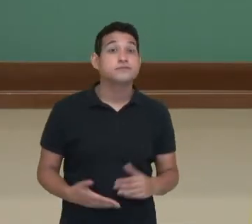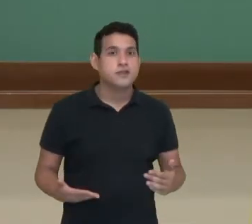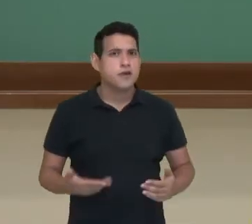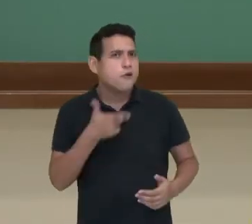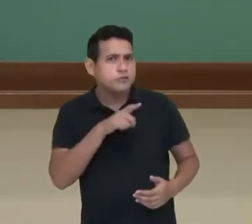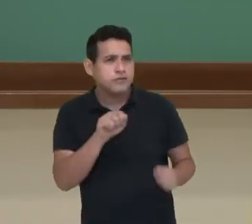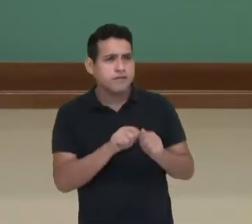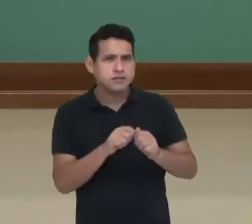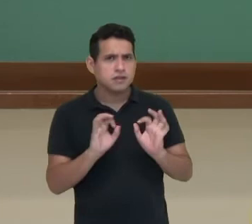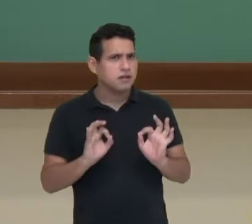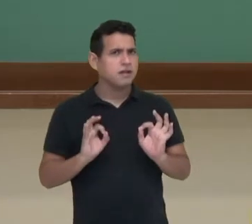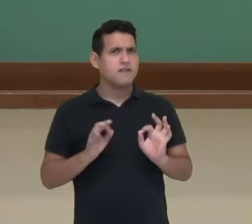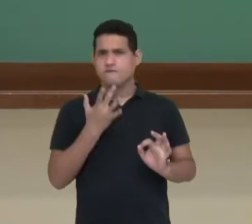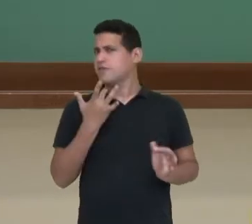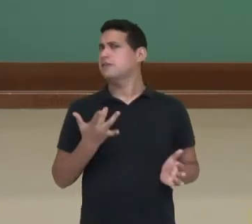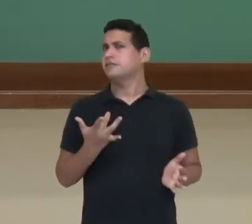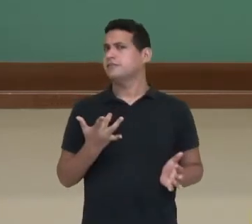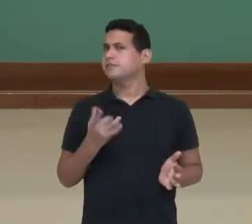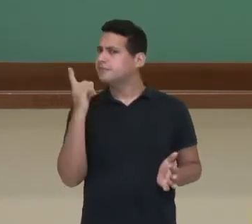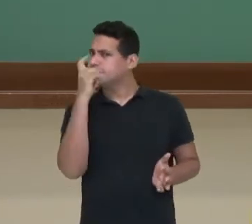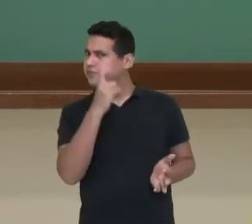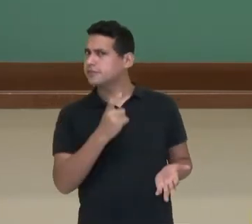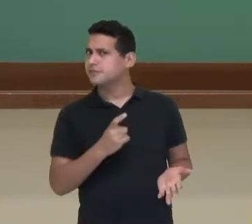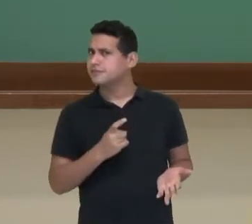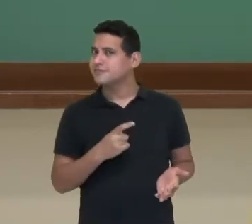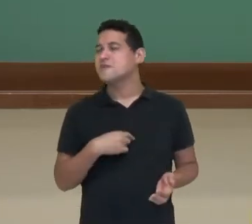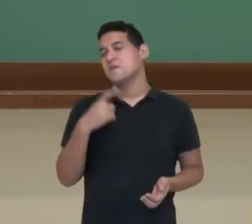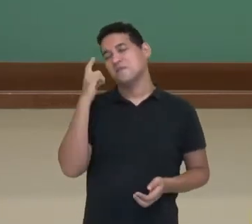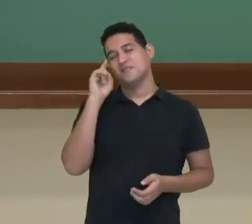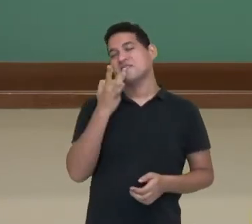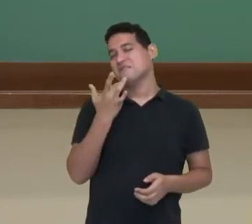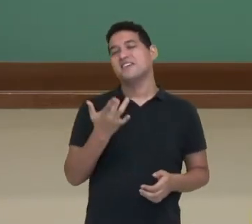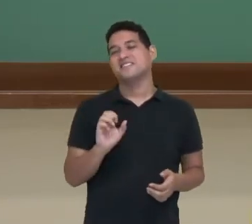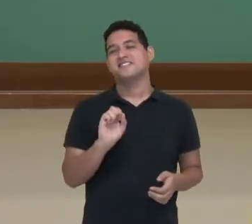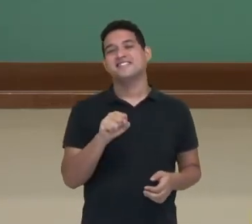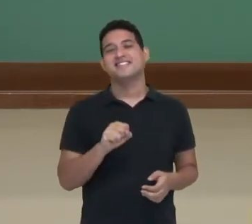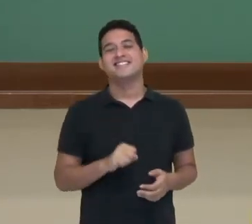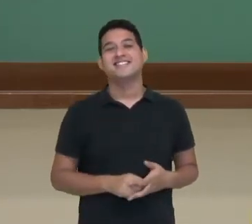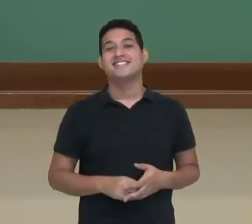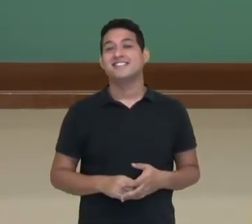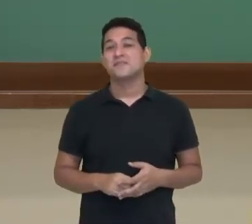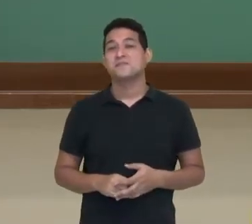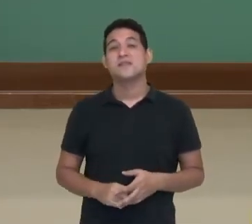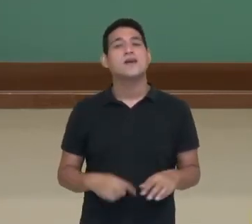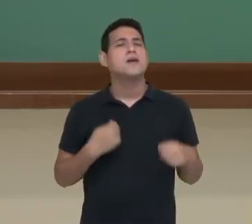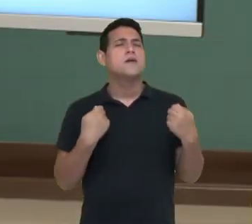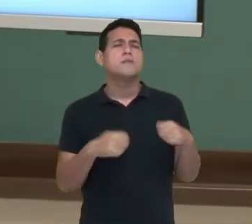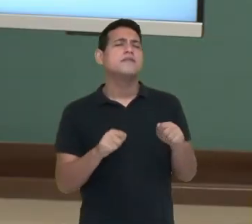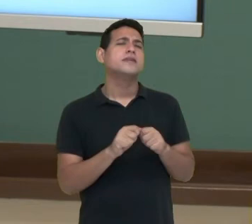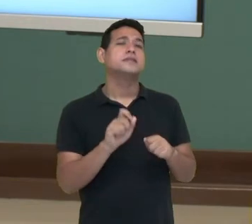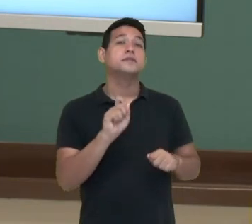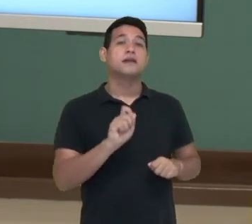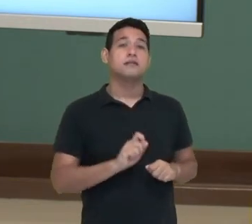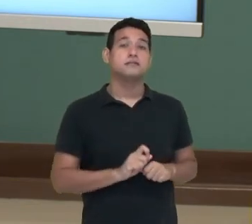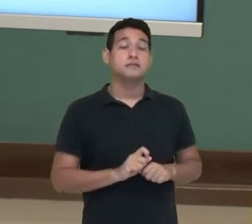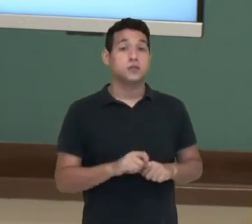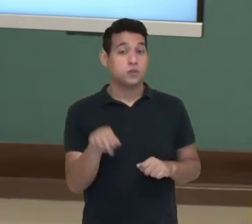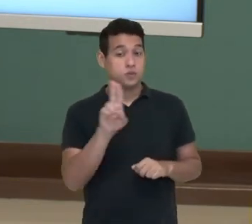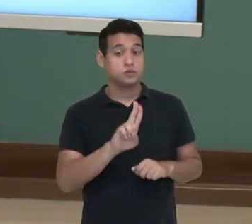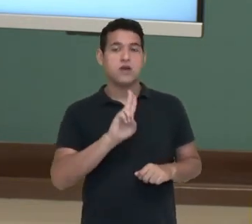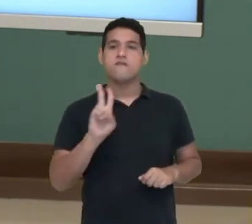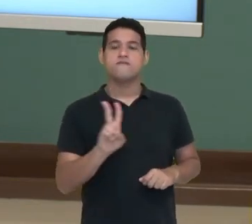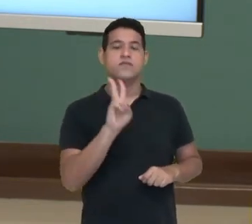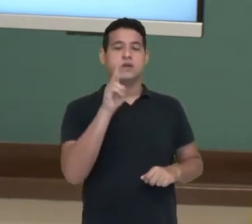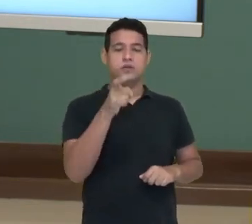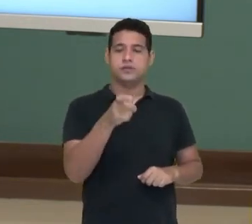E daí, conseguiu fazer? Ficou fácil? Eu acho que ficou. Vamos lá? Então, o que eu preciso fazer? Atribuir valores